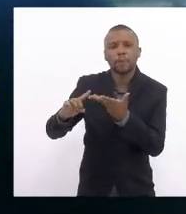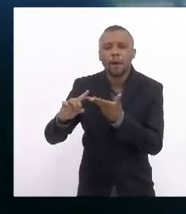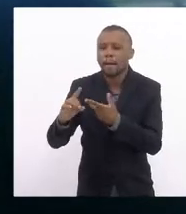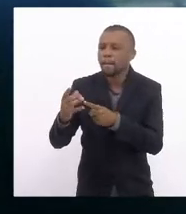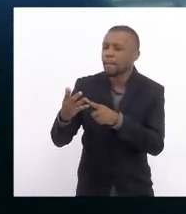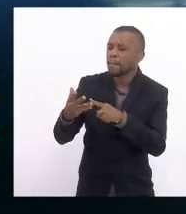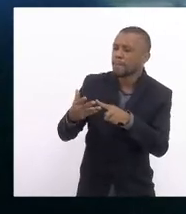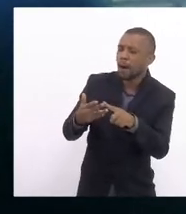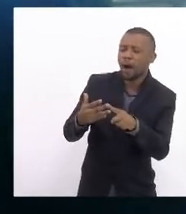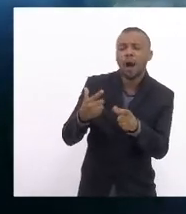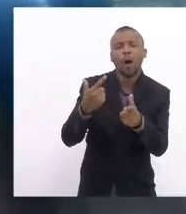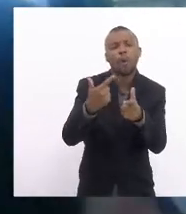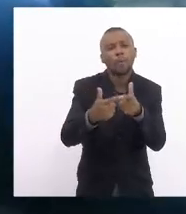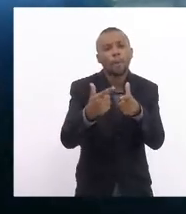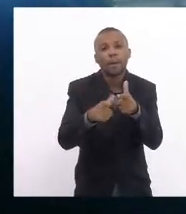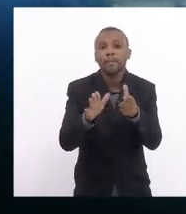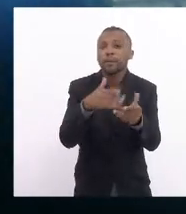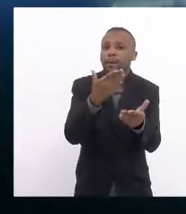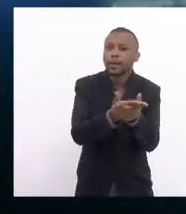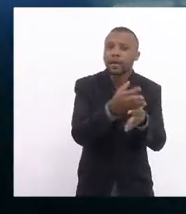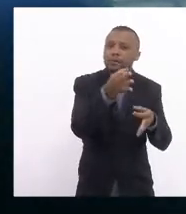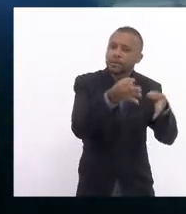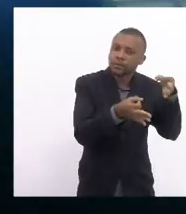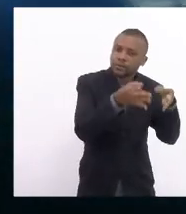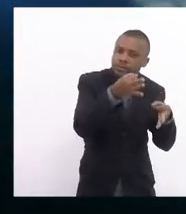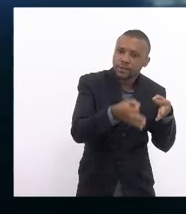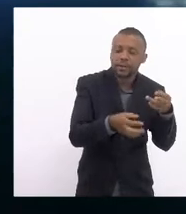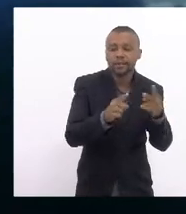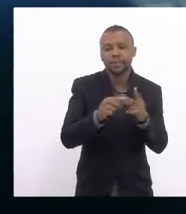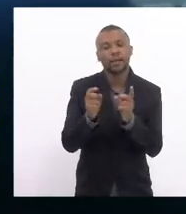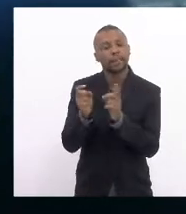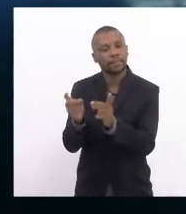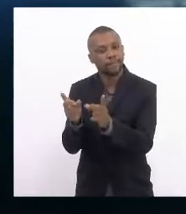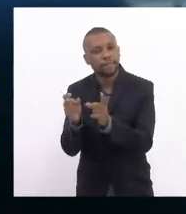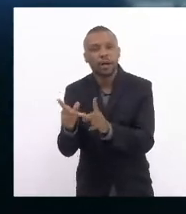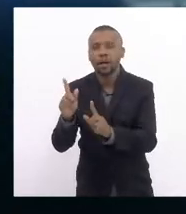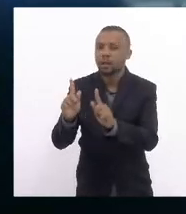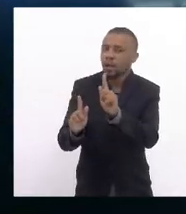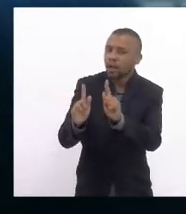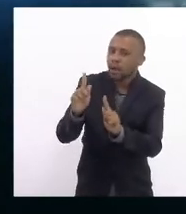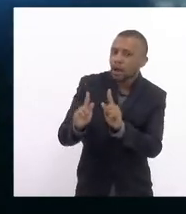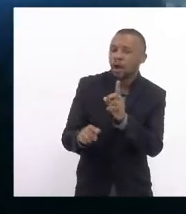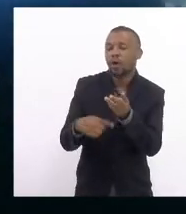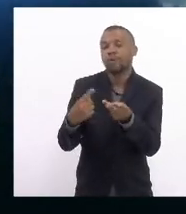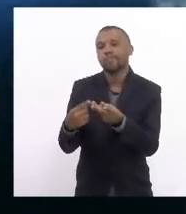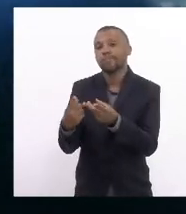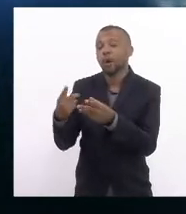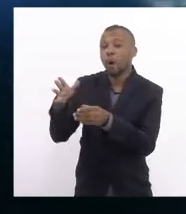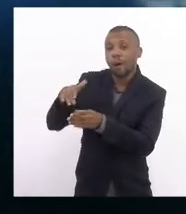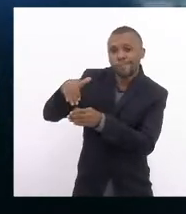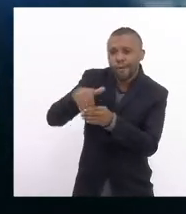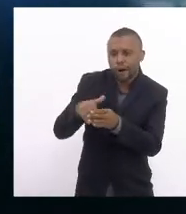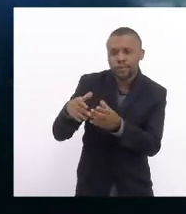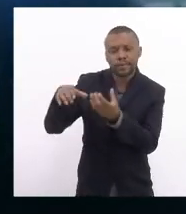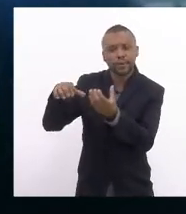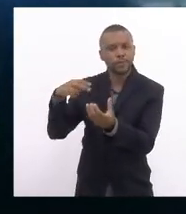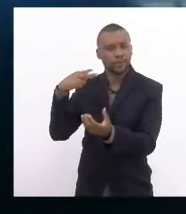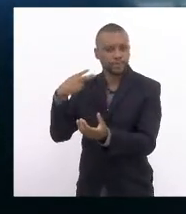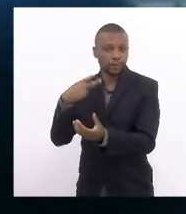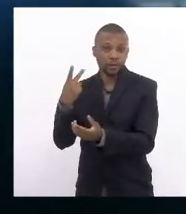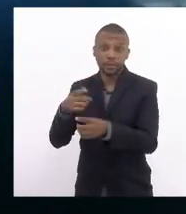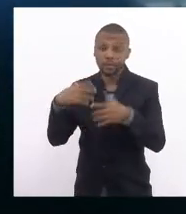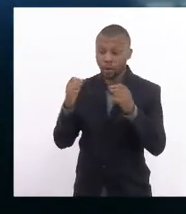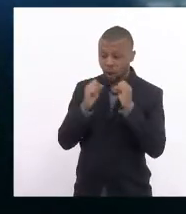do leilão e da Câmara de Vereadores, mas é claro que a Assembleia Legislativa não pode se omitir. Então, eu também quero me